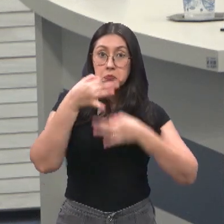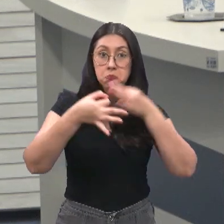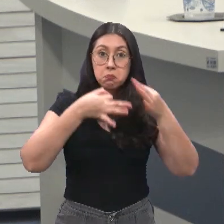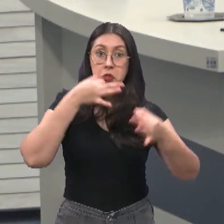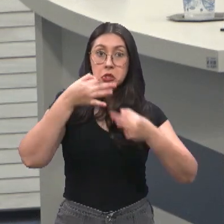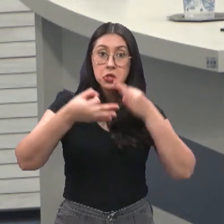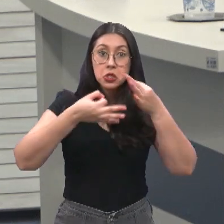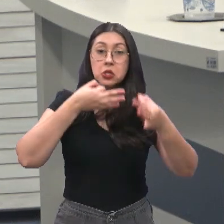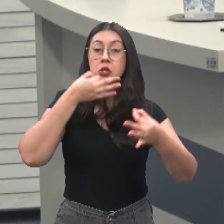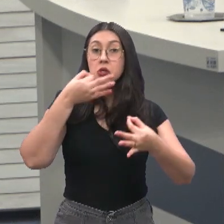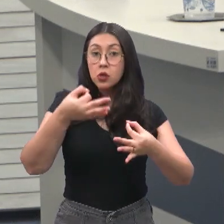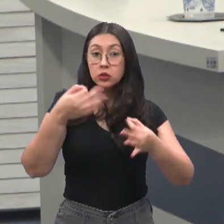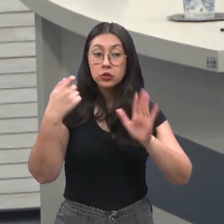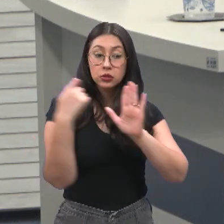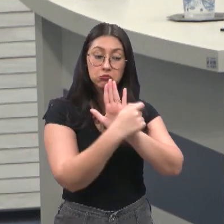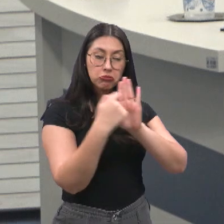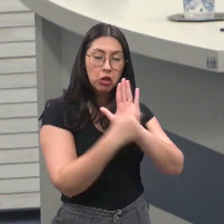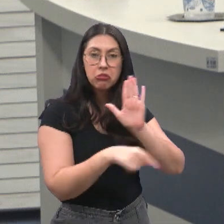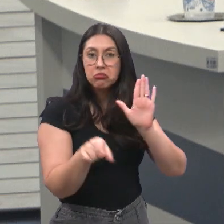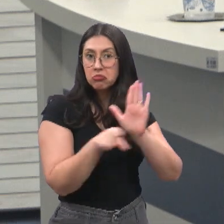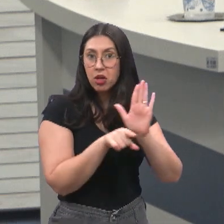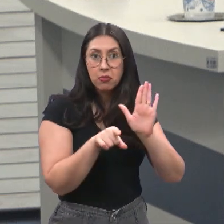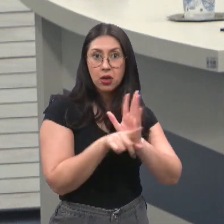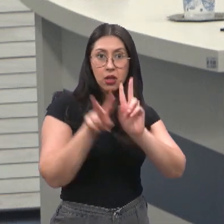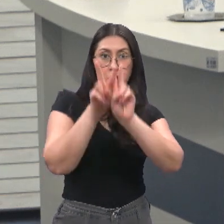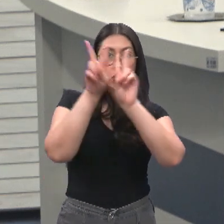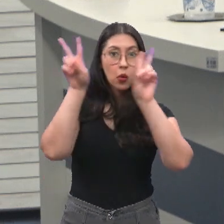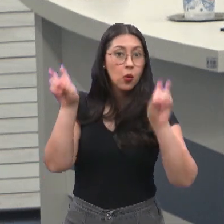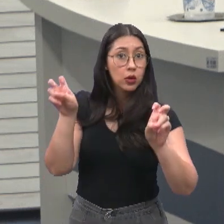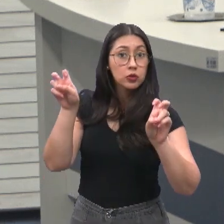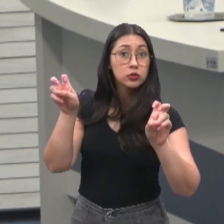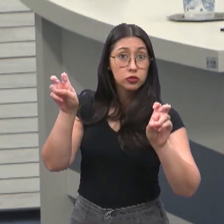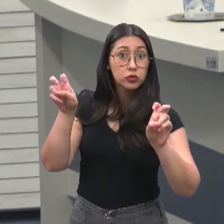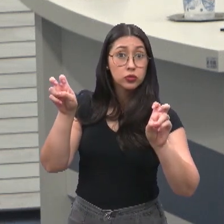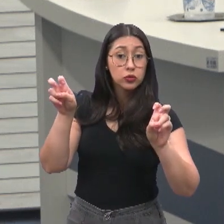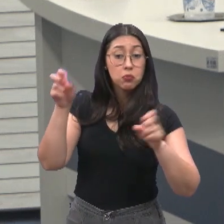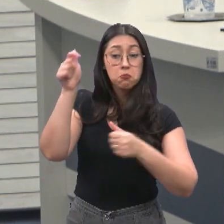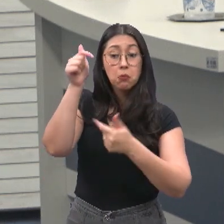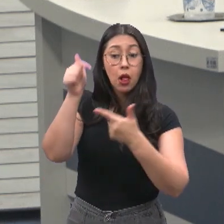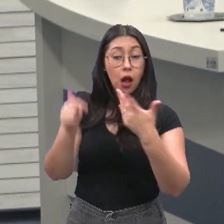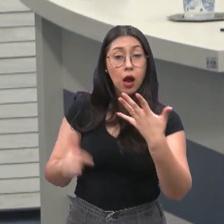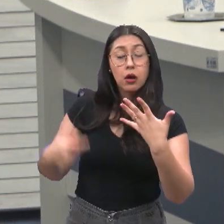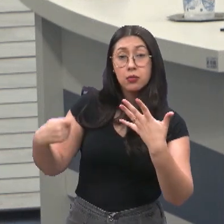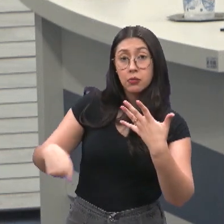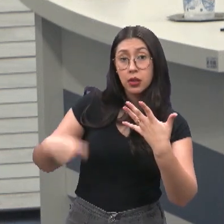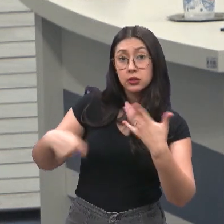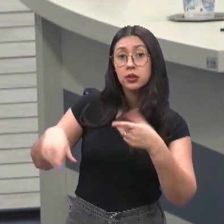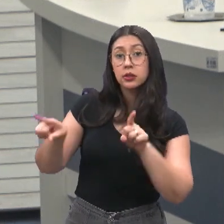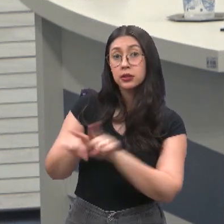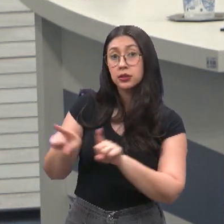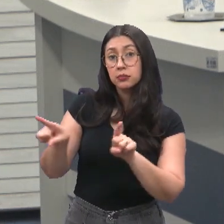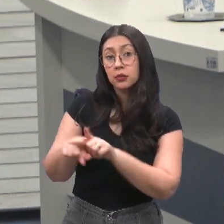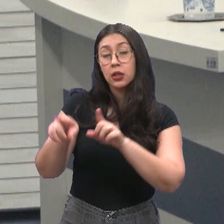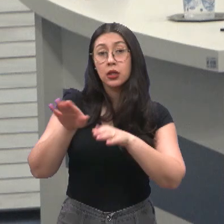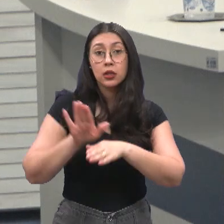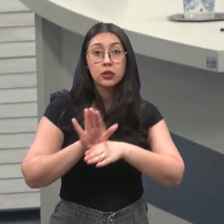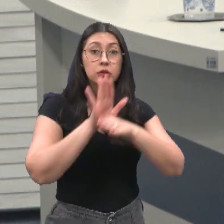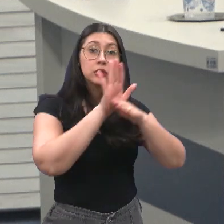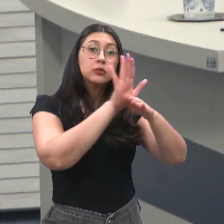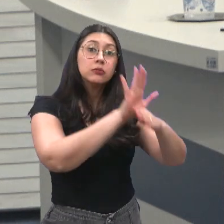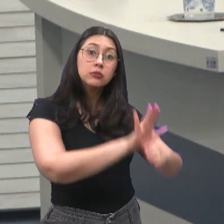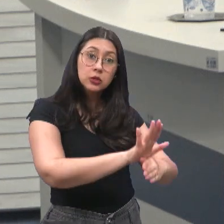orais, escritas, relativas ao levantamento de necessidade, bem como a contribuição